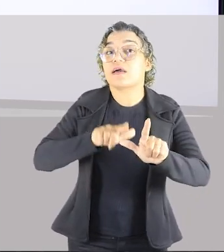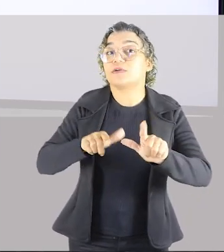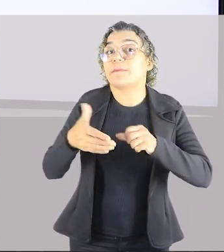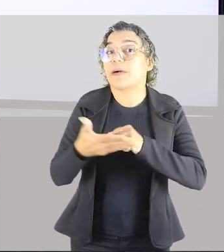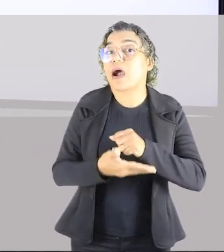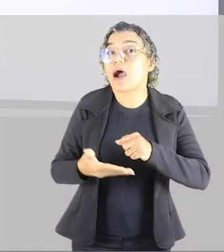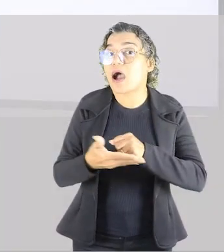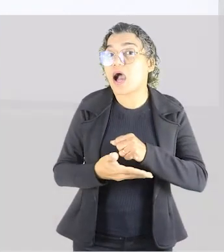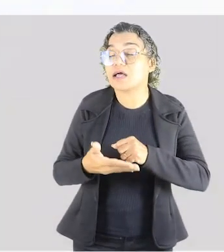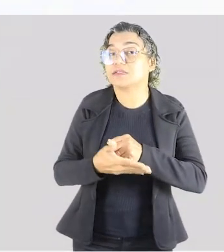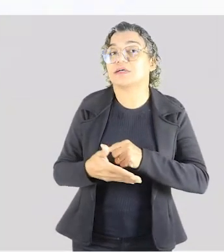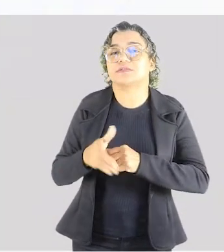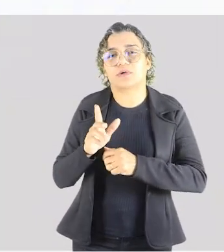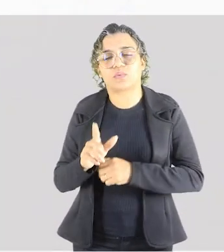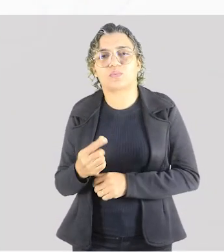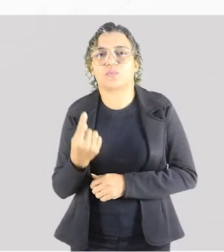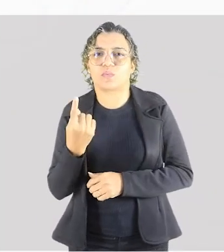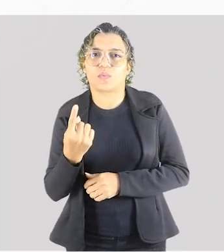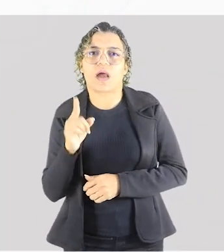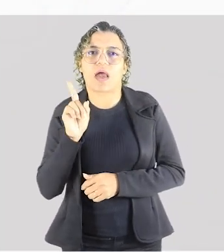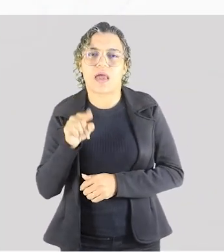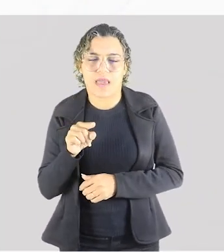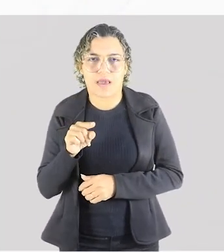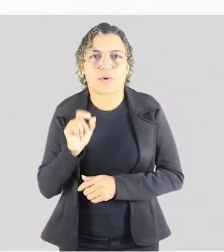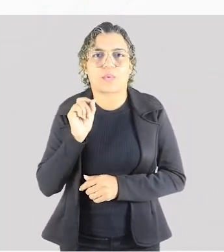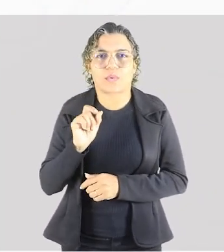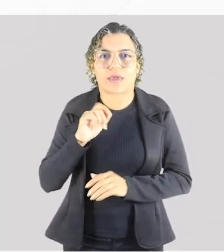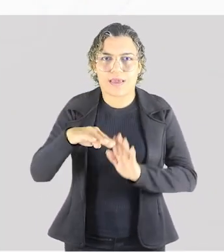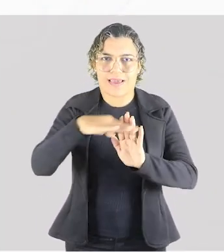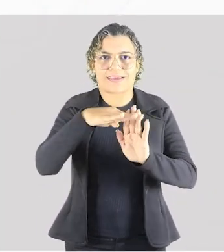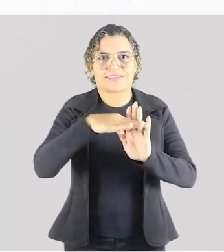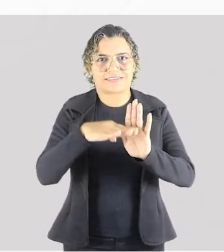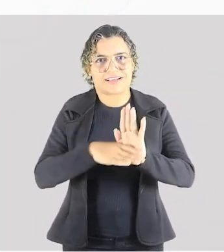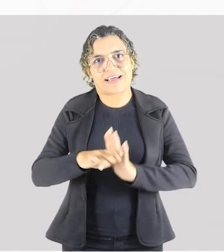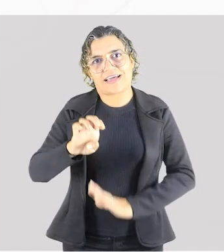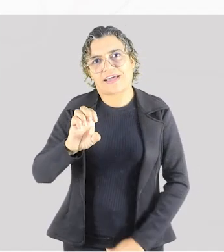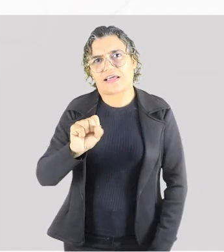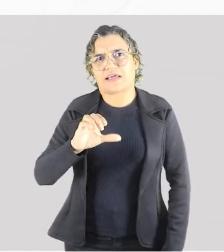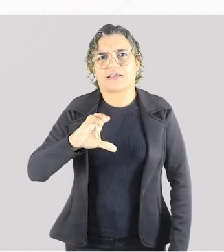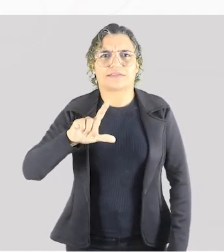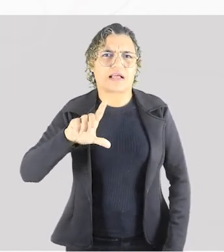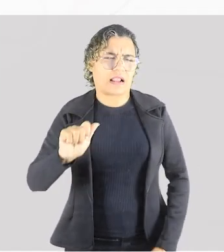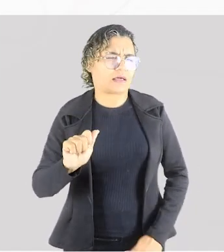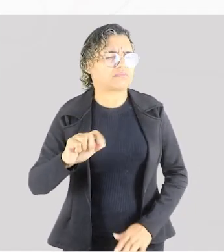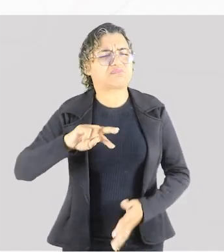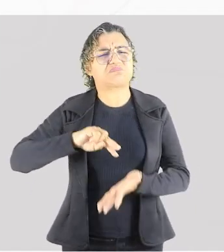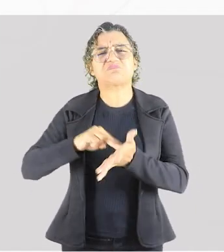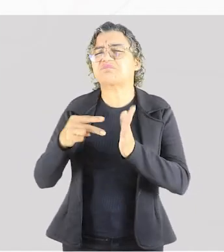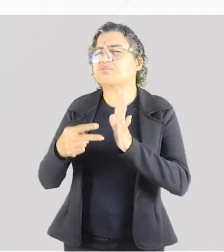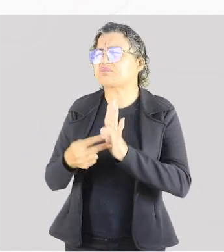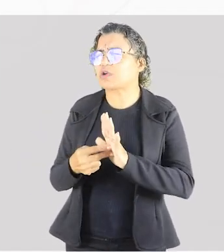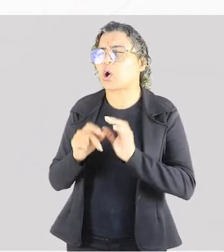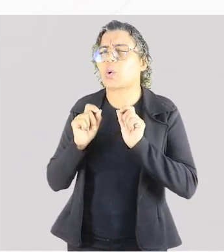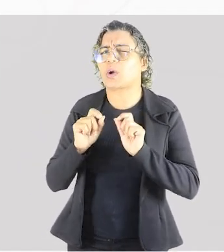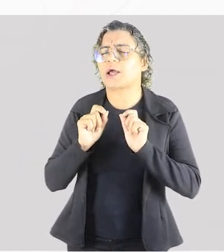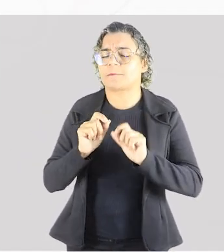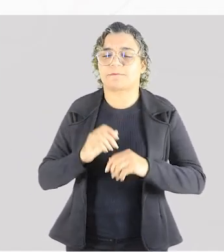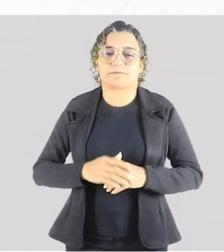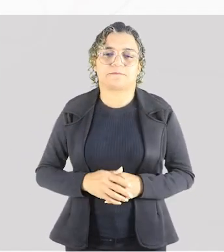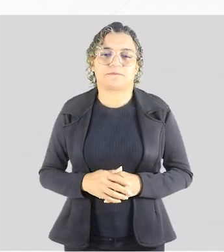essas legendas, uma delas é a famosa escala. Tá? Marcos, o que é a escala